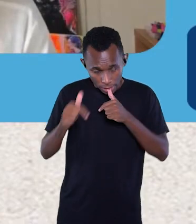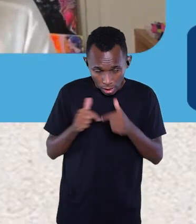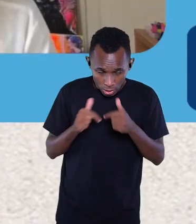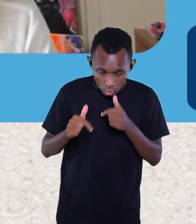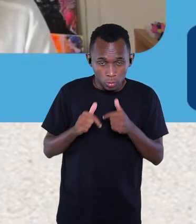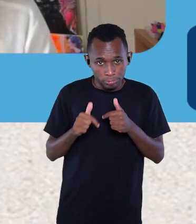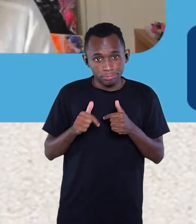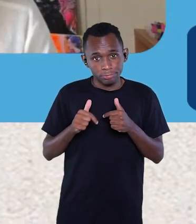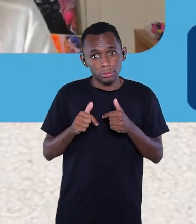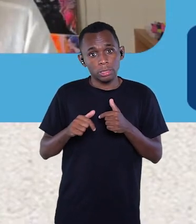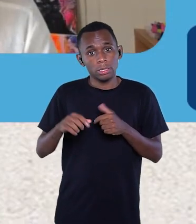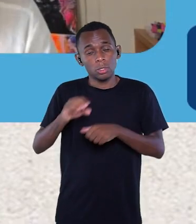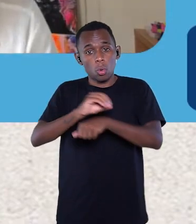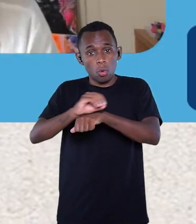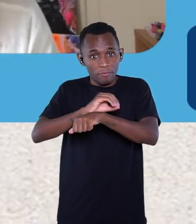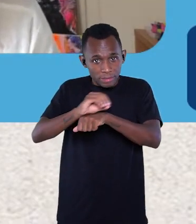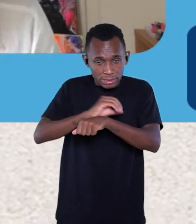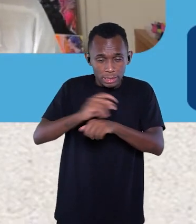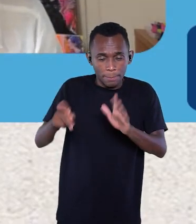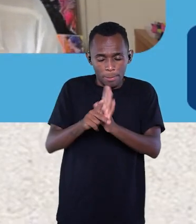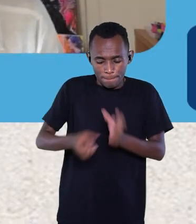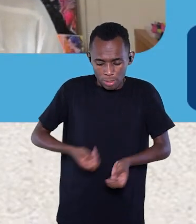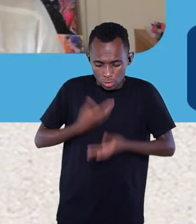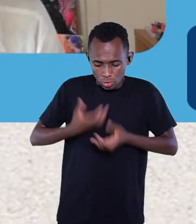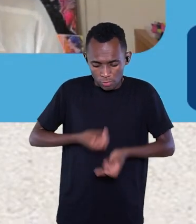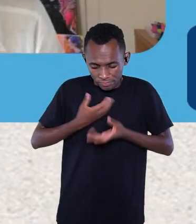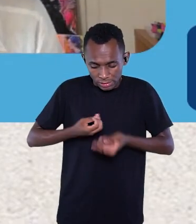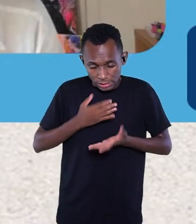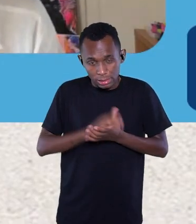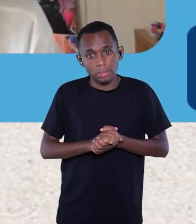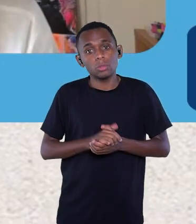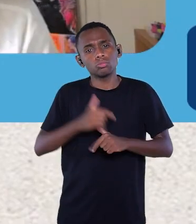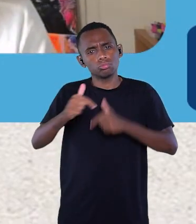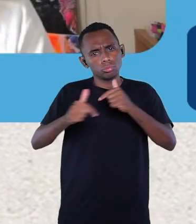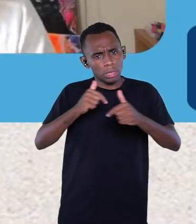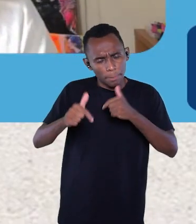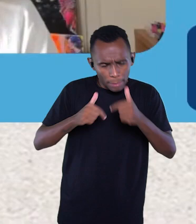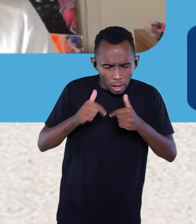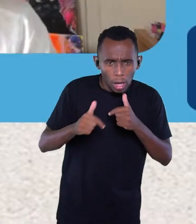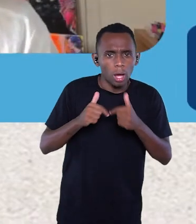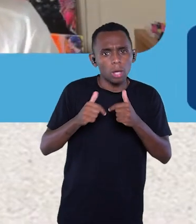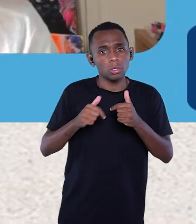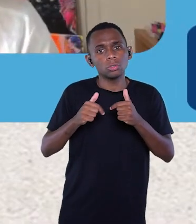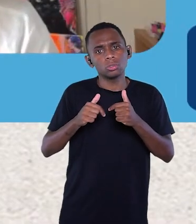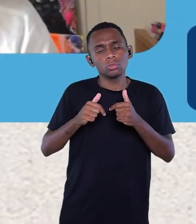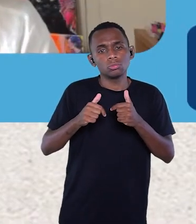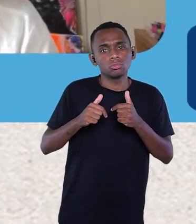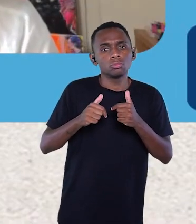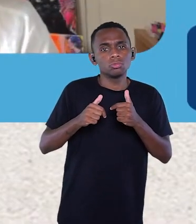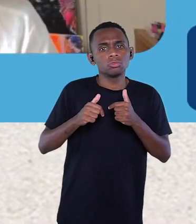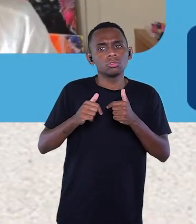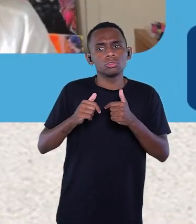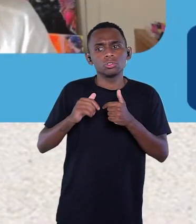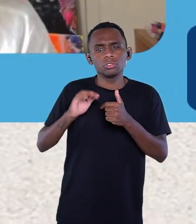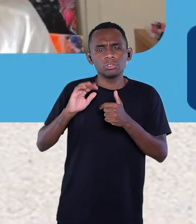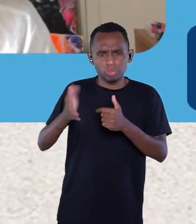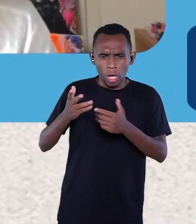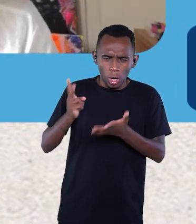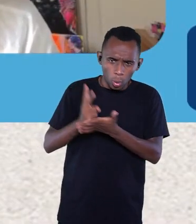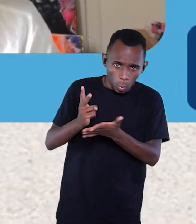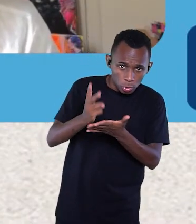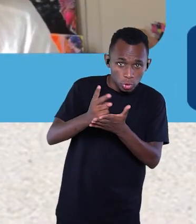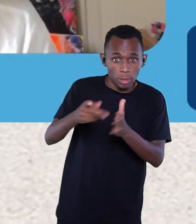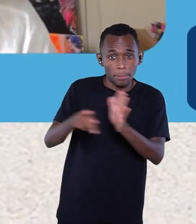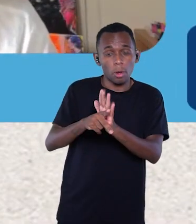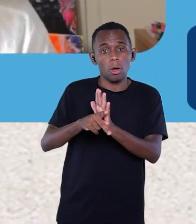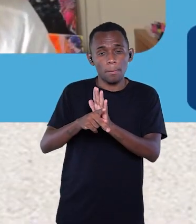trabalho com as oficinas de poesia. Você faz um trabalho ou fez, ou não sei se tem continuidade,